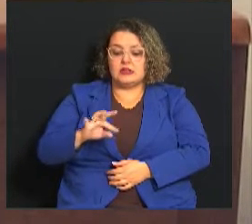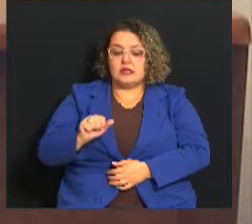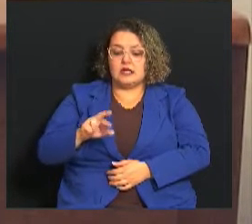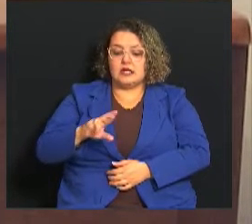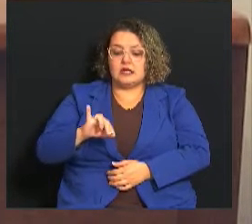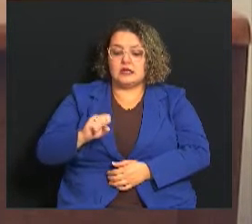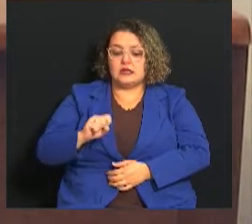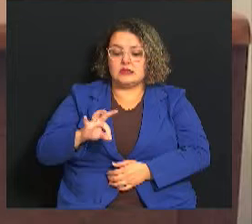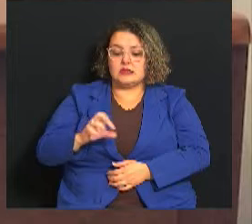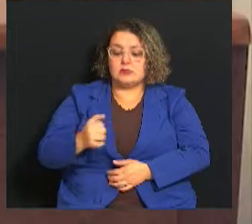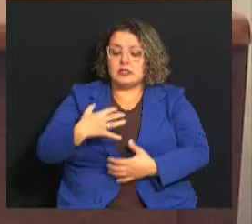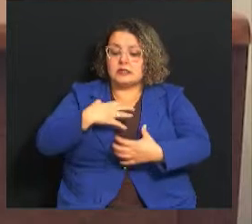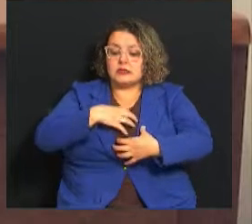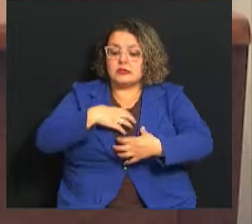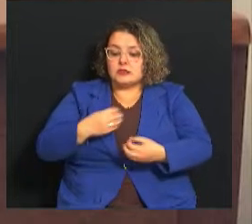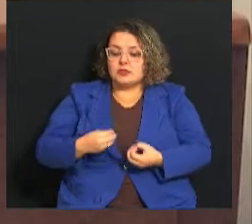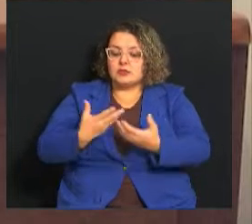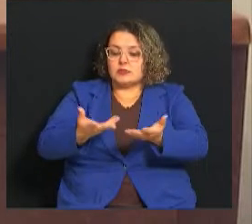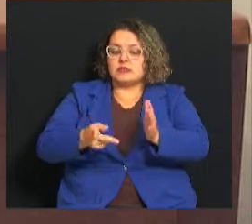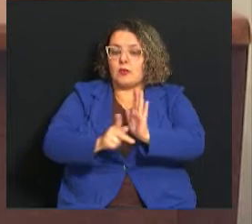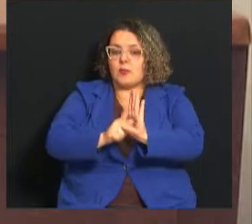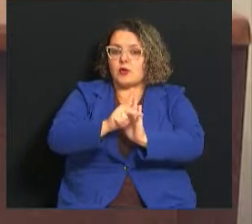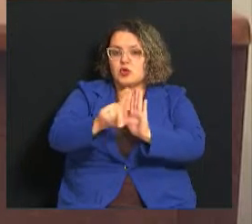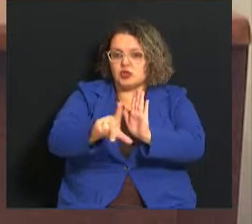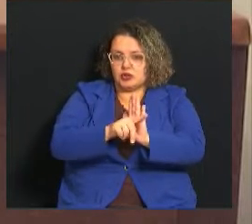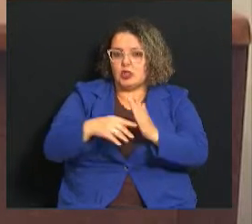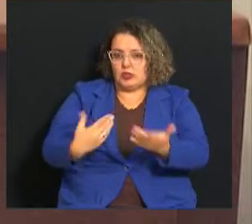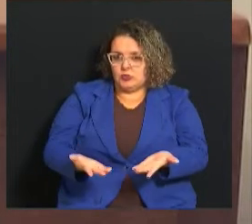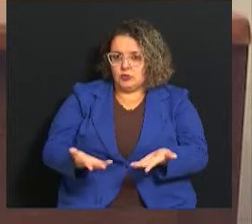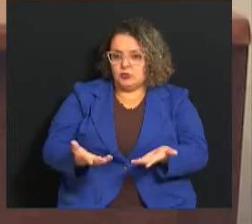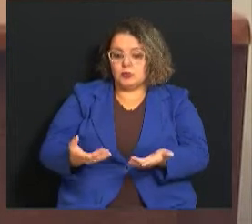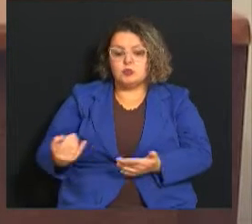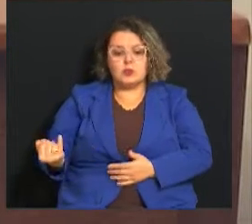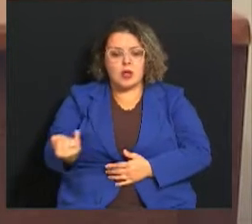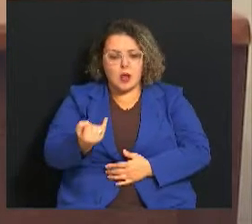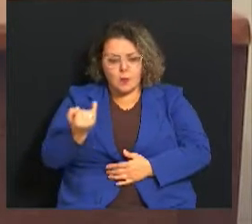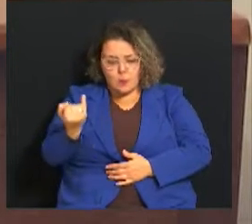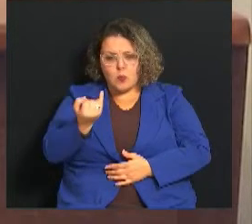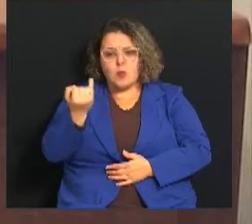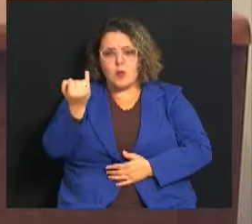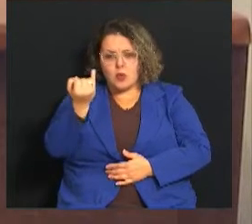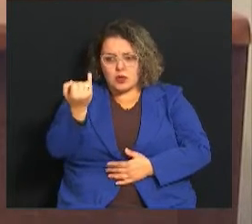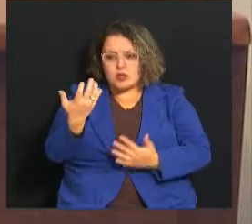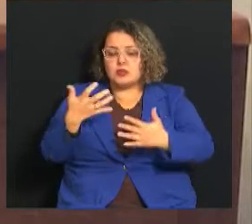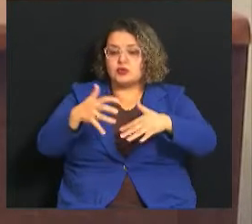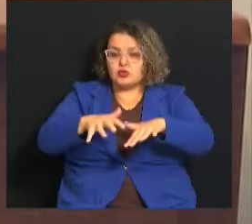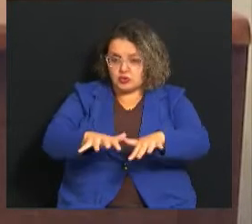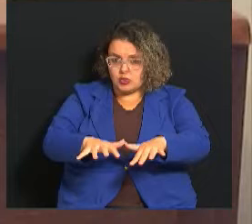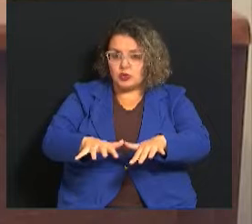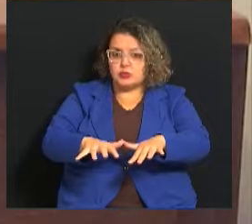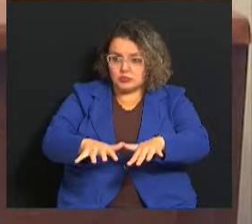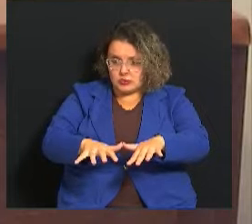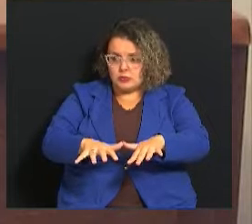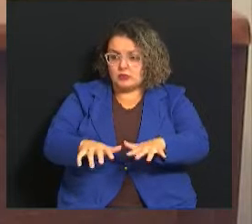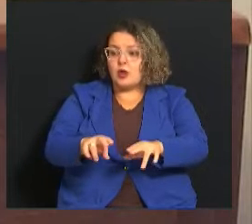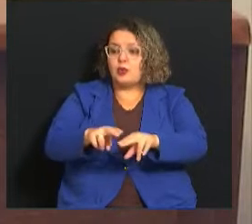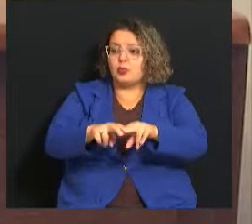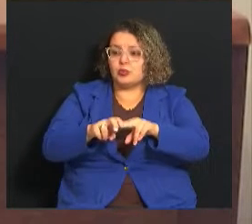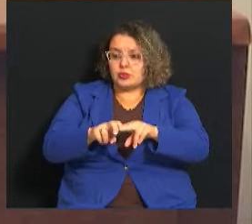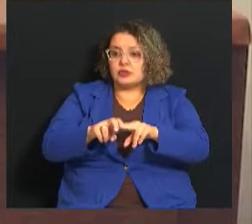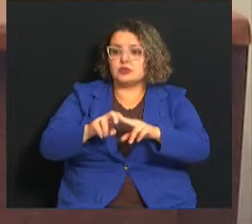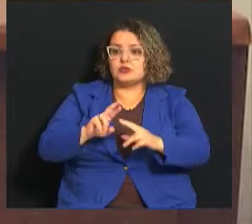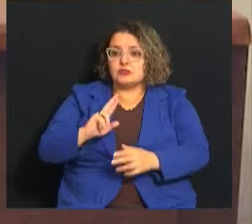de apresentar um projeto como esse. Um projeto tão importante de inclusão, que é por isso que eu